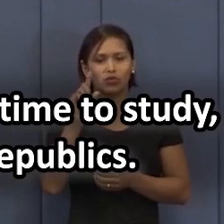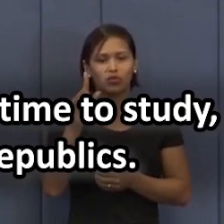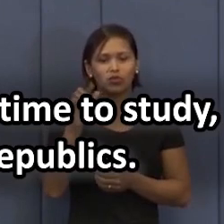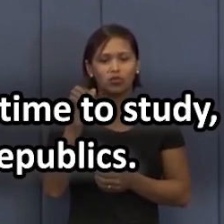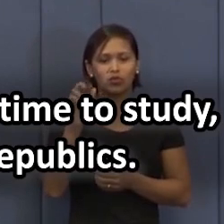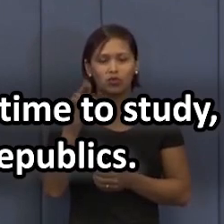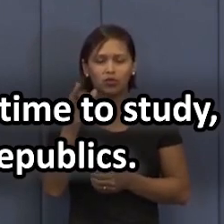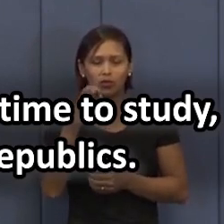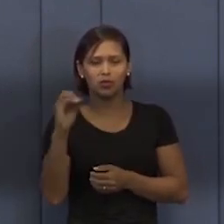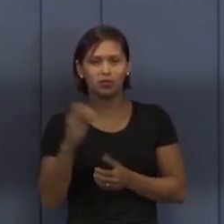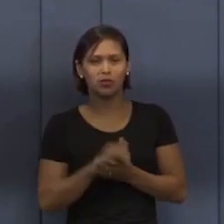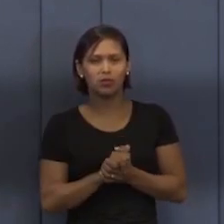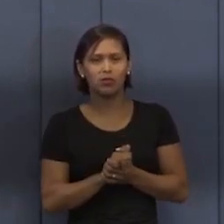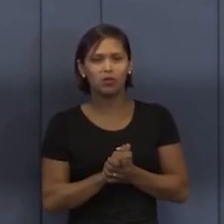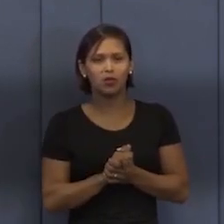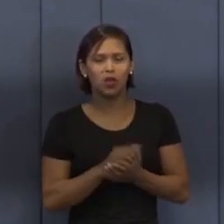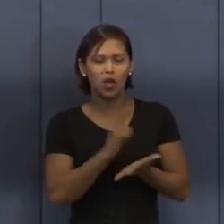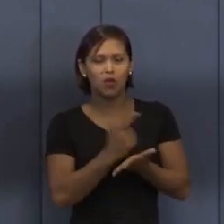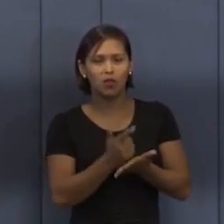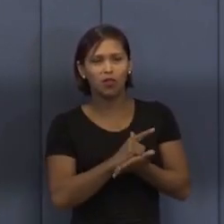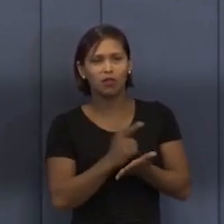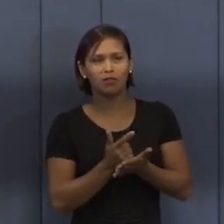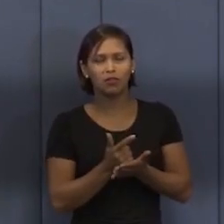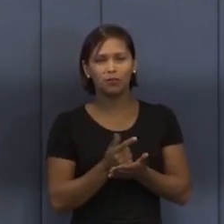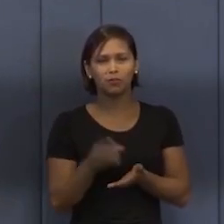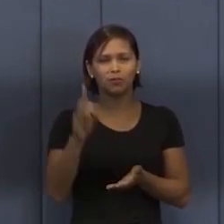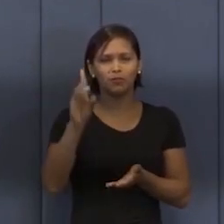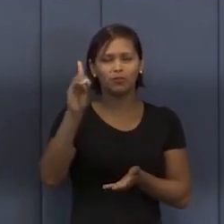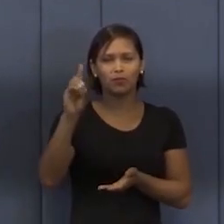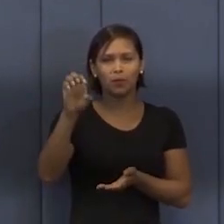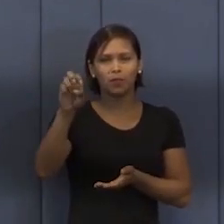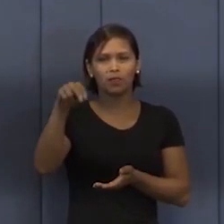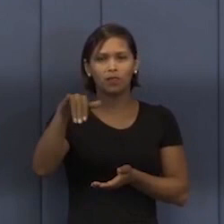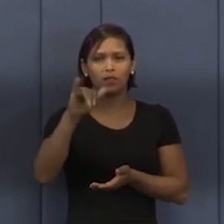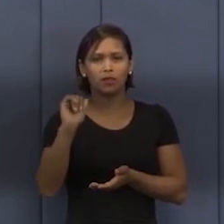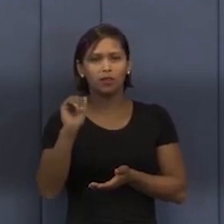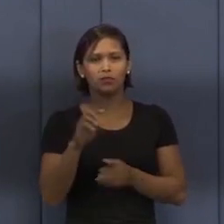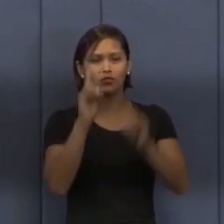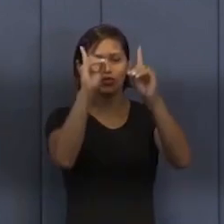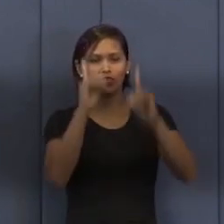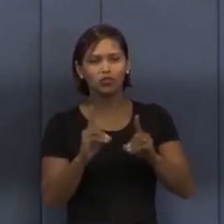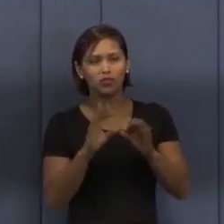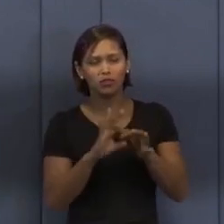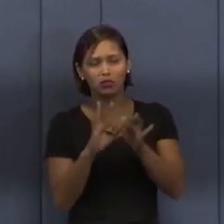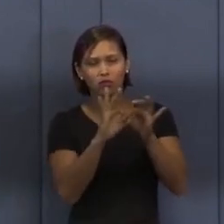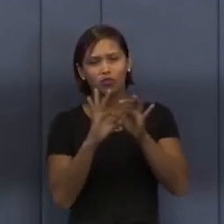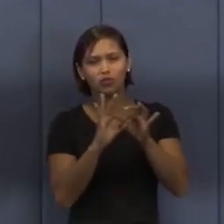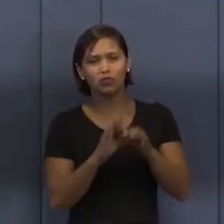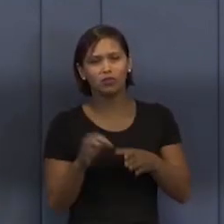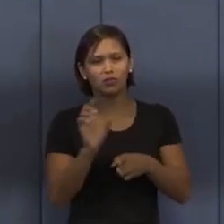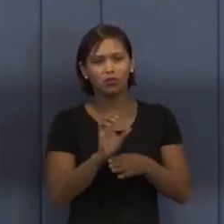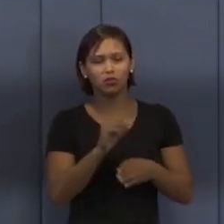um livro de um jurista soviético chamado Denisov, em que ele aprofunda bastante o direito